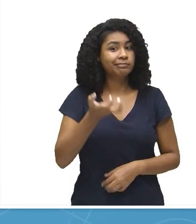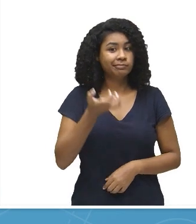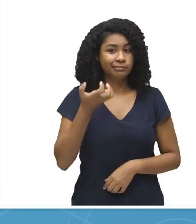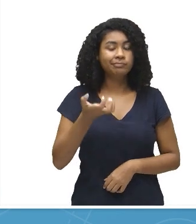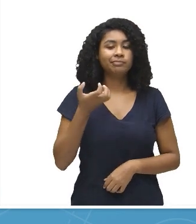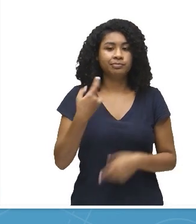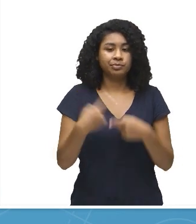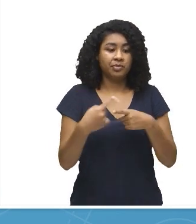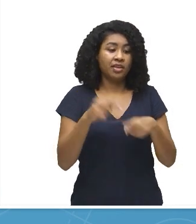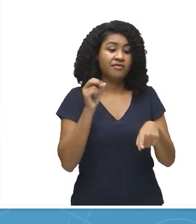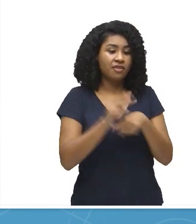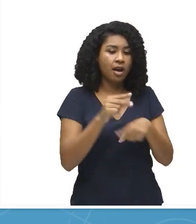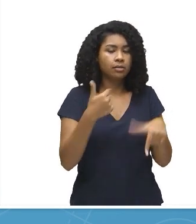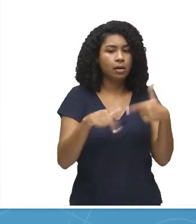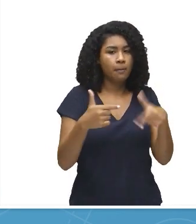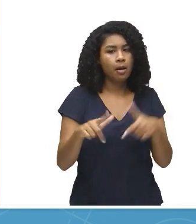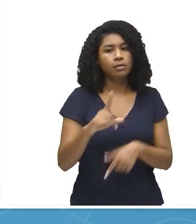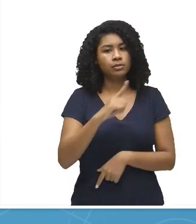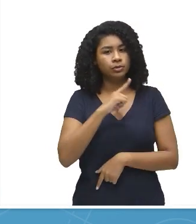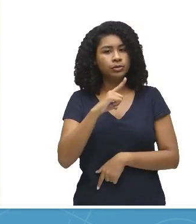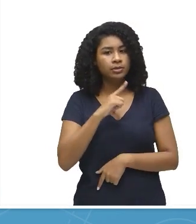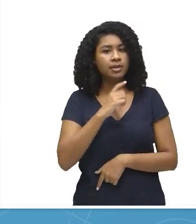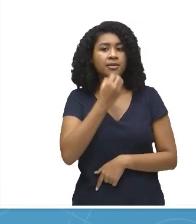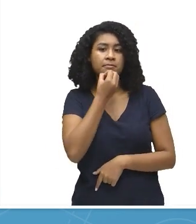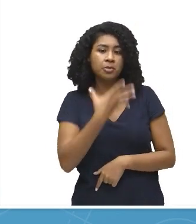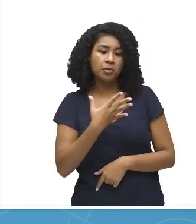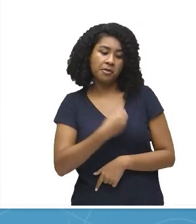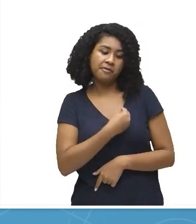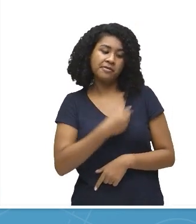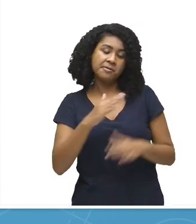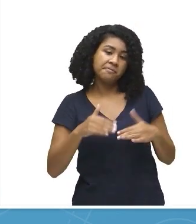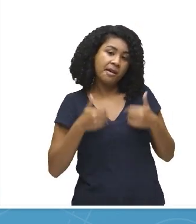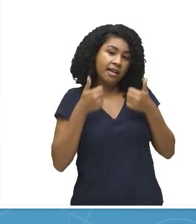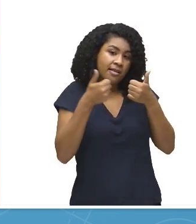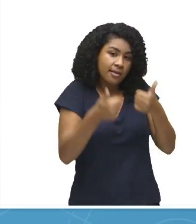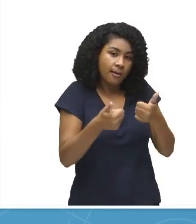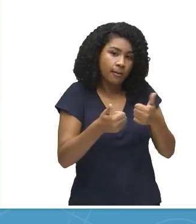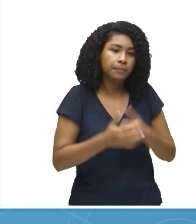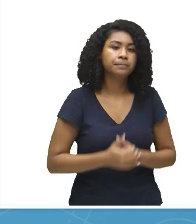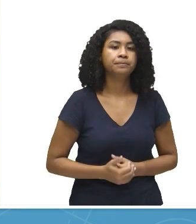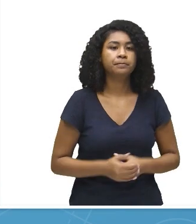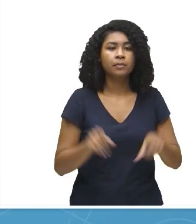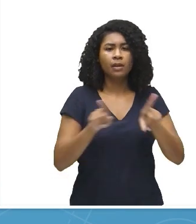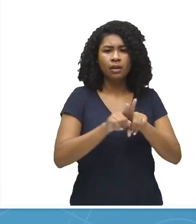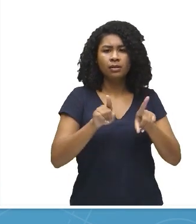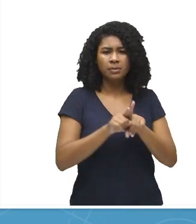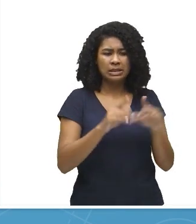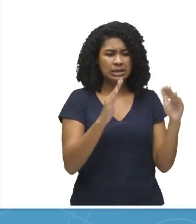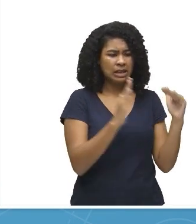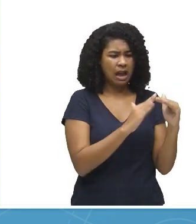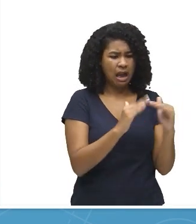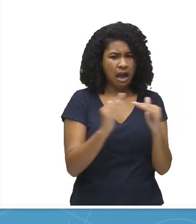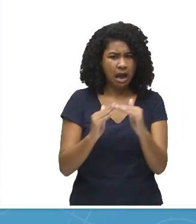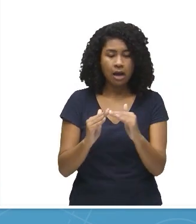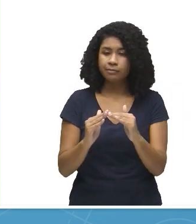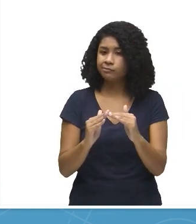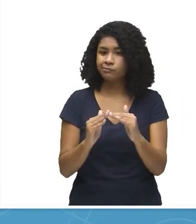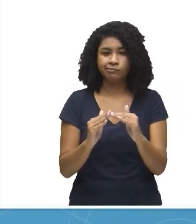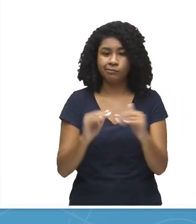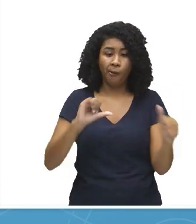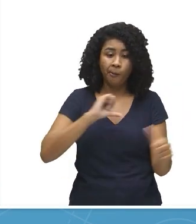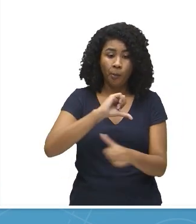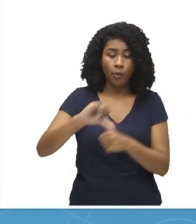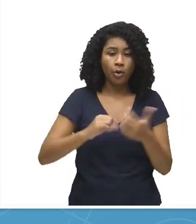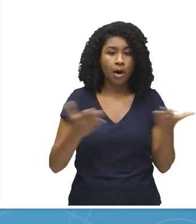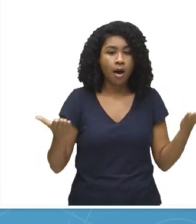oferta de empregos oferecido pelas indústrias. Temos também a verticalização. O que é a verticalização? A gente